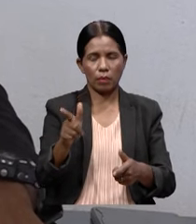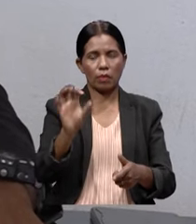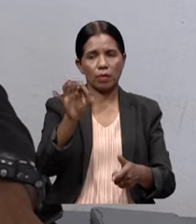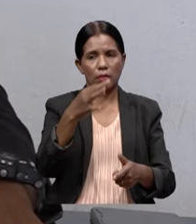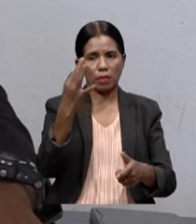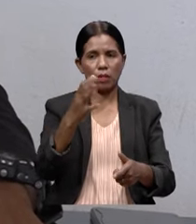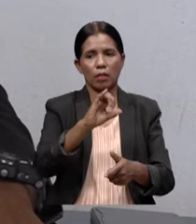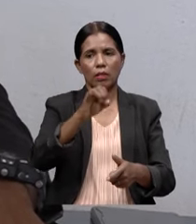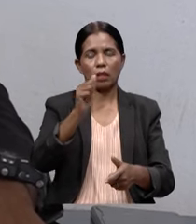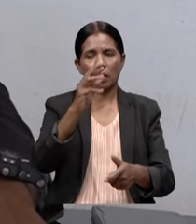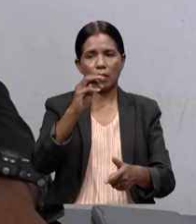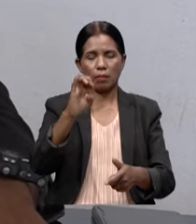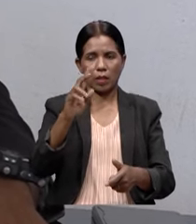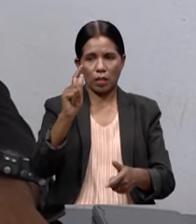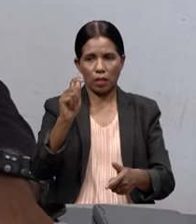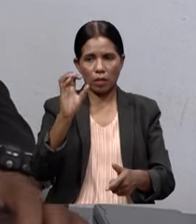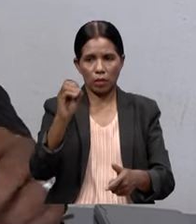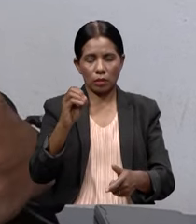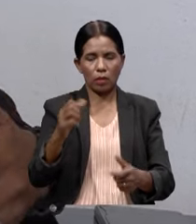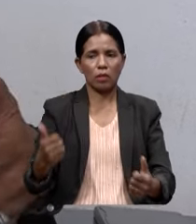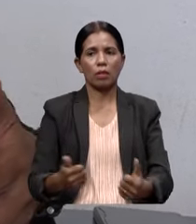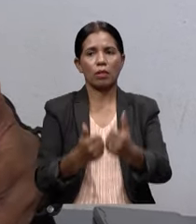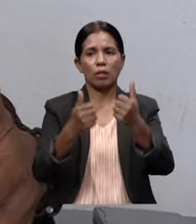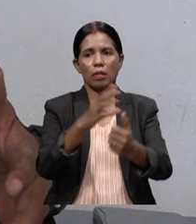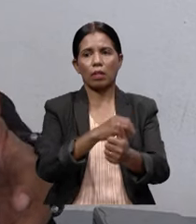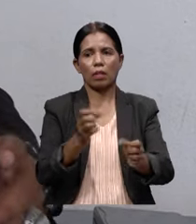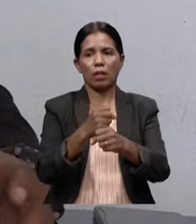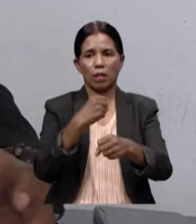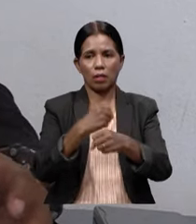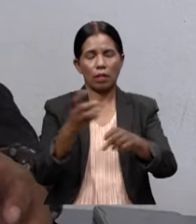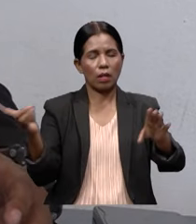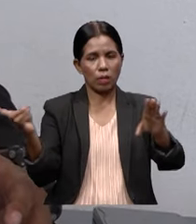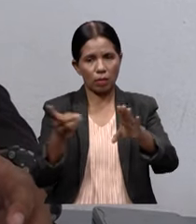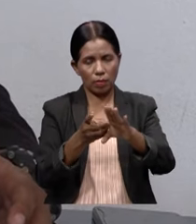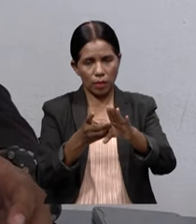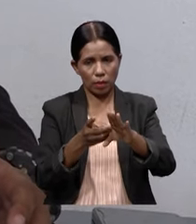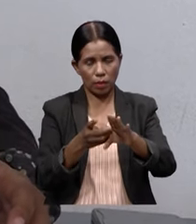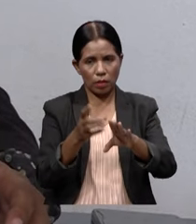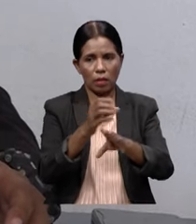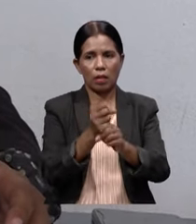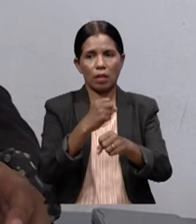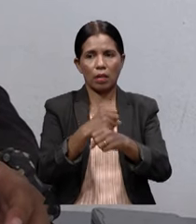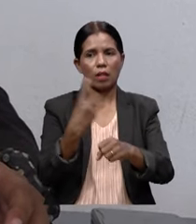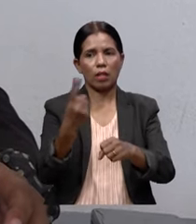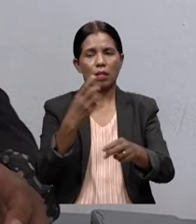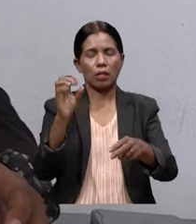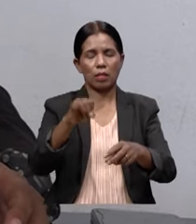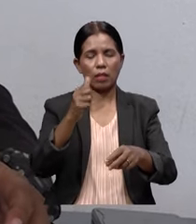2019 ou 2020, Jaimito, jogador de seleção nacional, nia batrata, nia documento, passaporte, usa nia naran, na fatin de